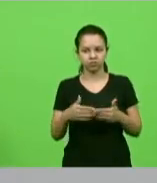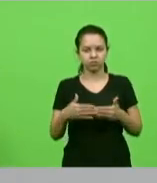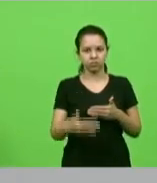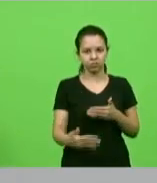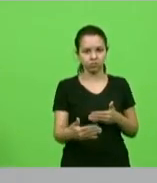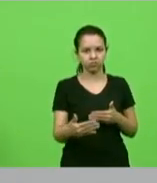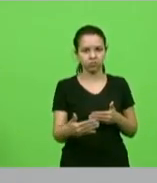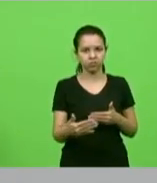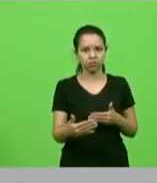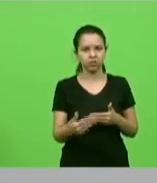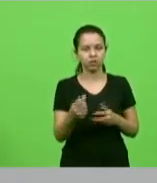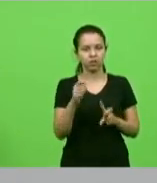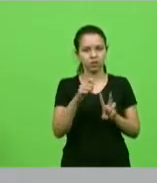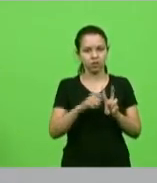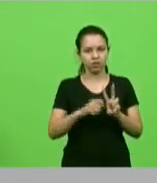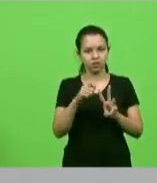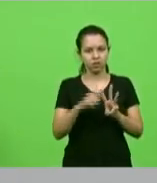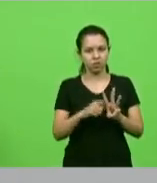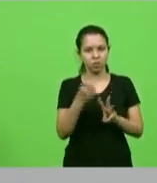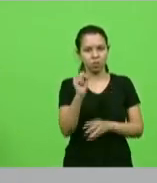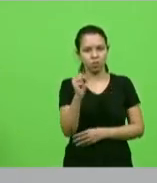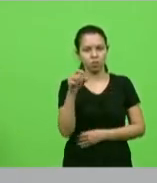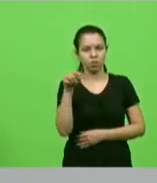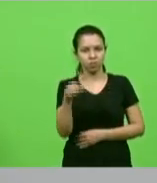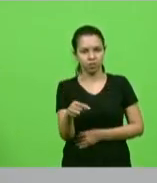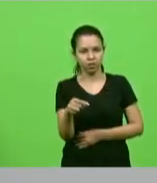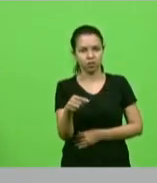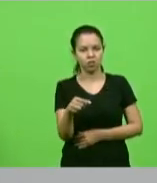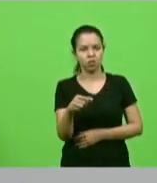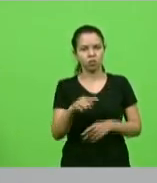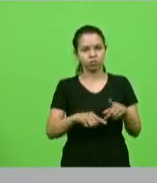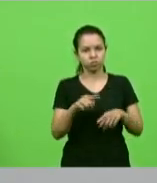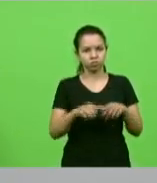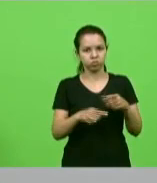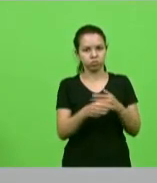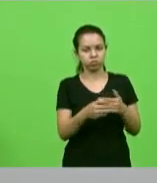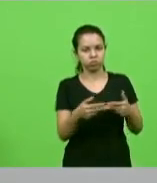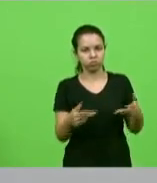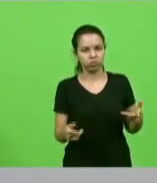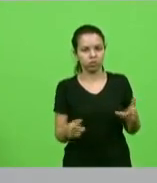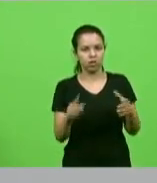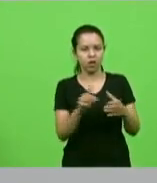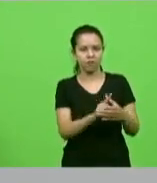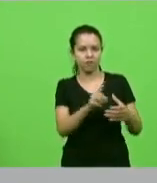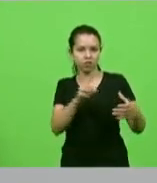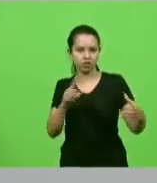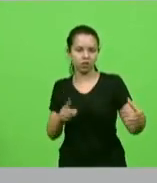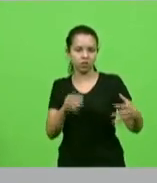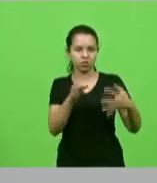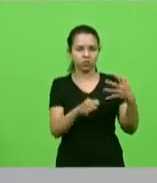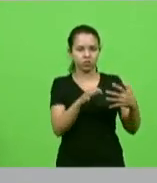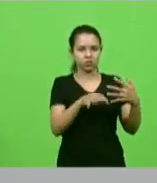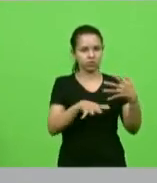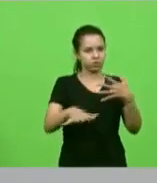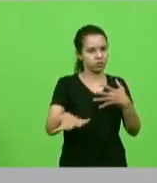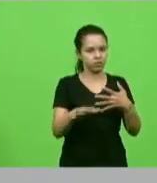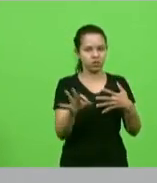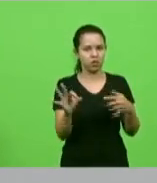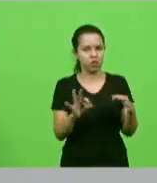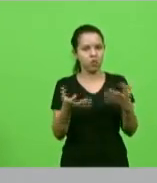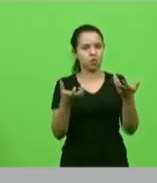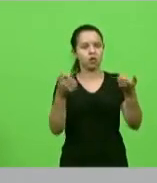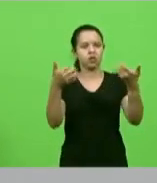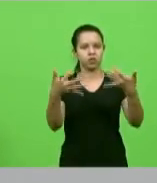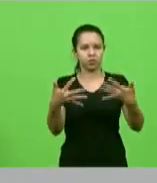3 meses, 8.000 peças estudadas, sem nos afastar da jurisdição, eu gostaria de dizer